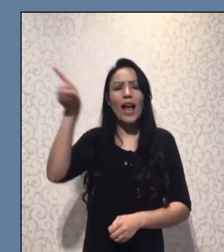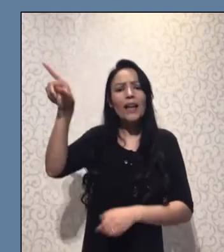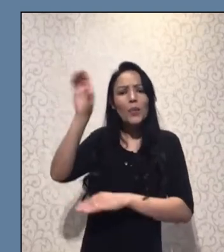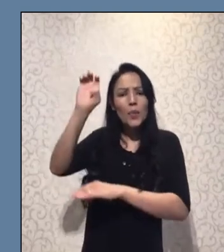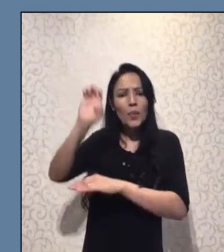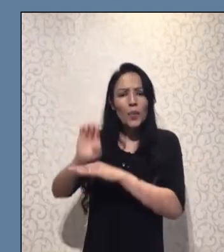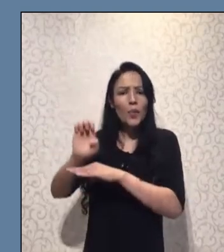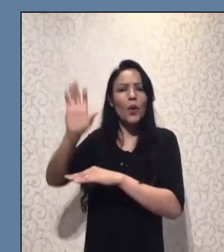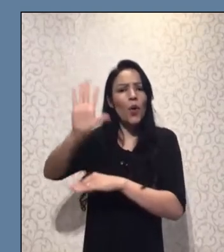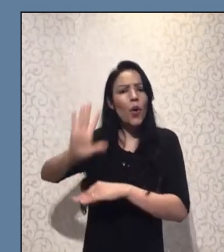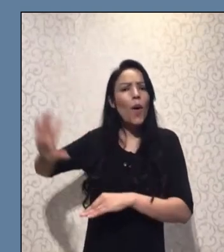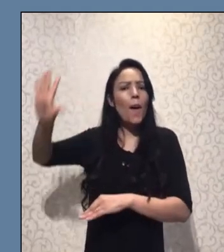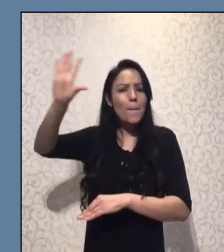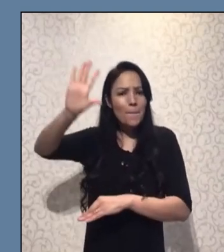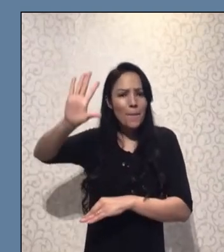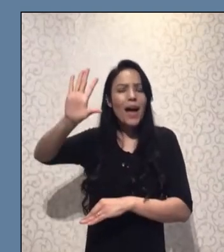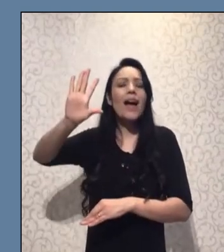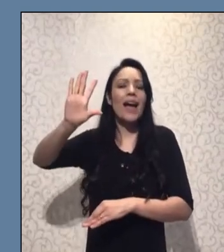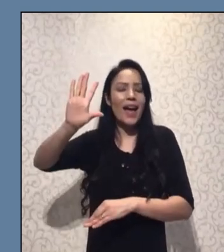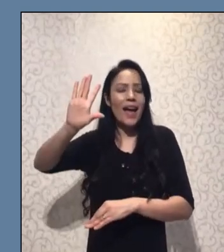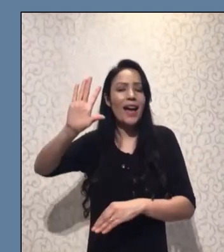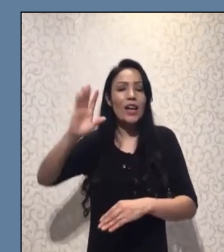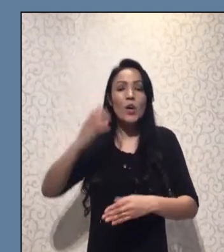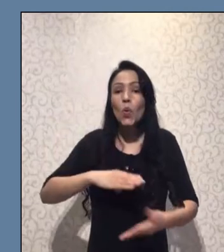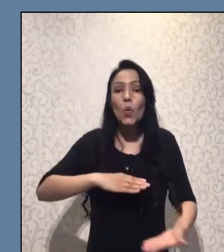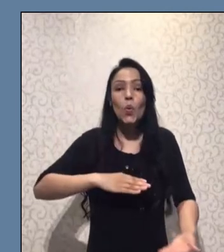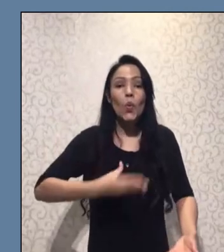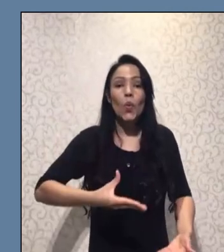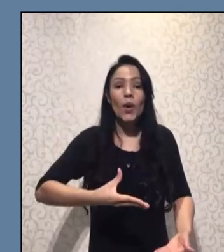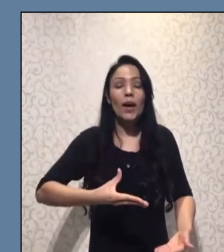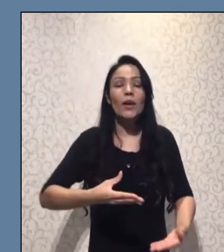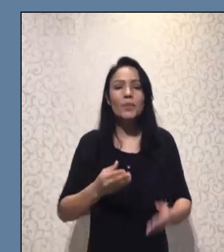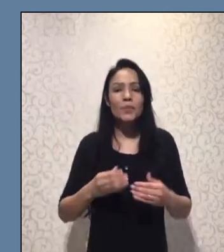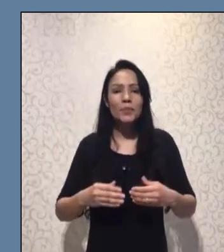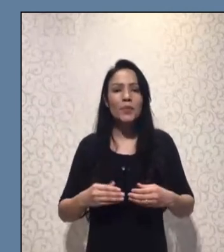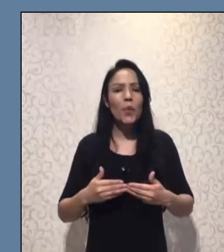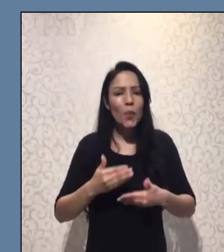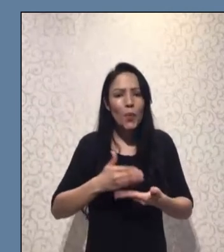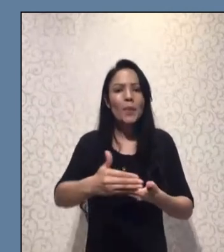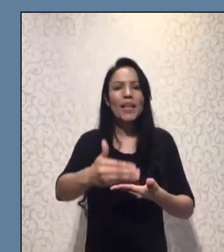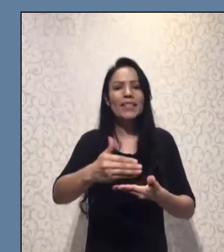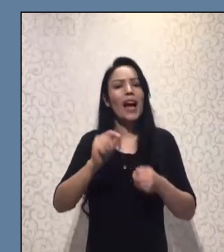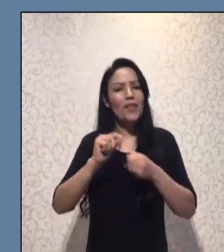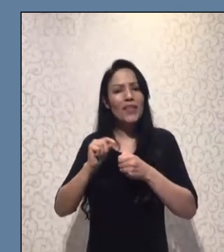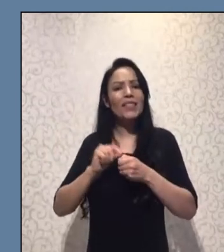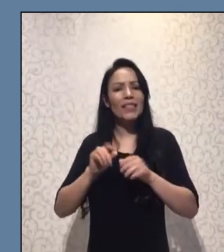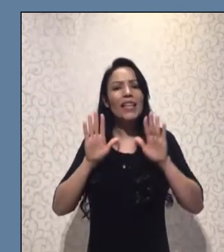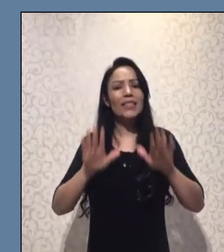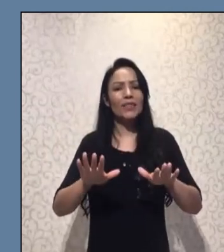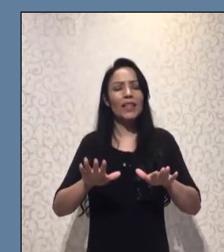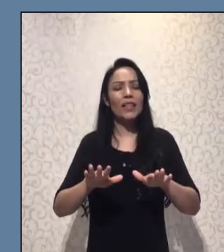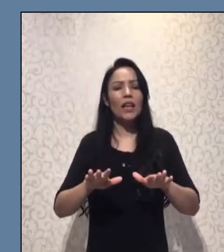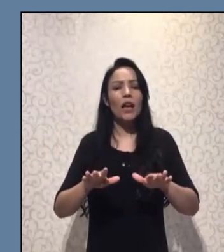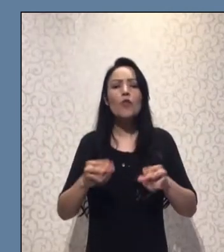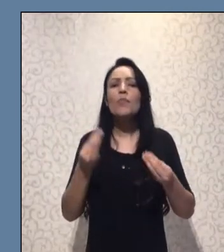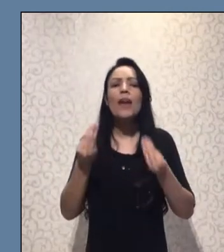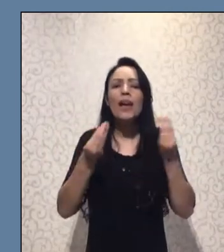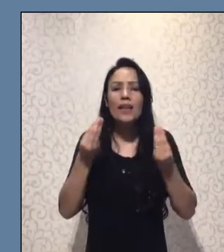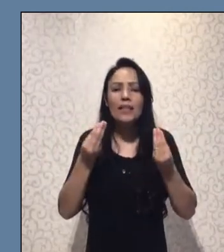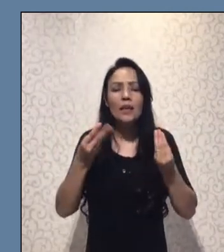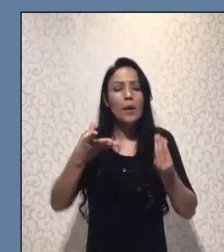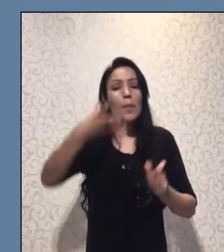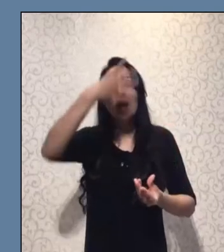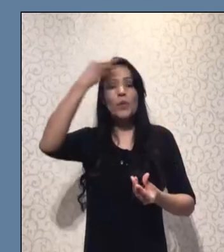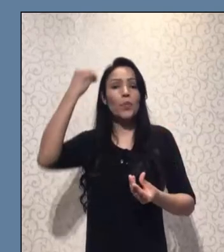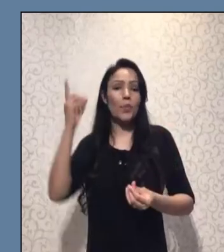e corajoso em começar com esse tipo de ação. E a estratégia era para não ser esquecido, exatamente isso que você